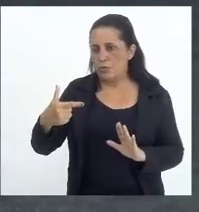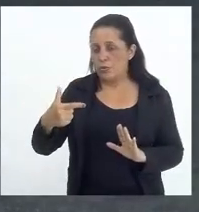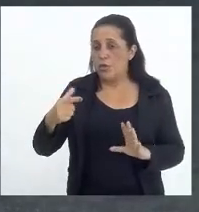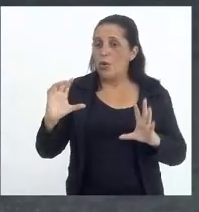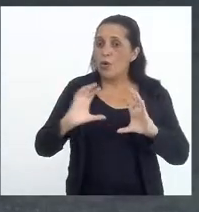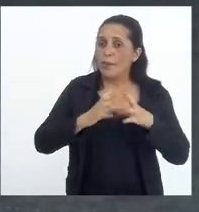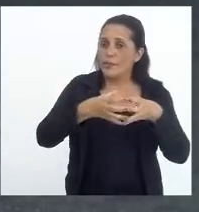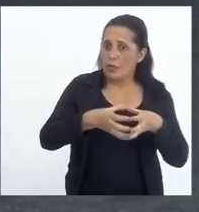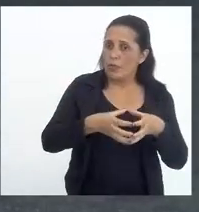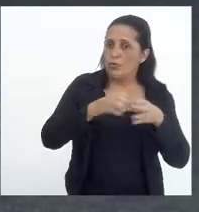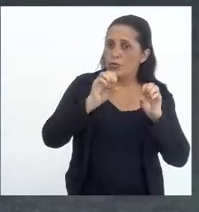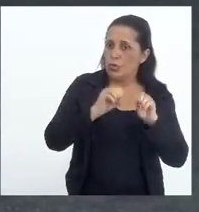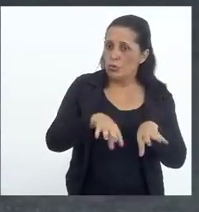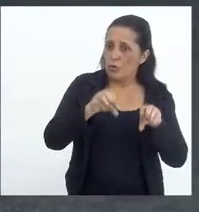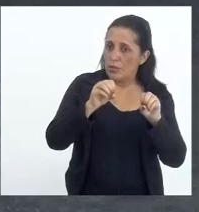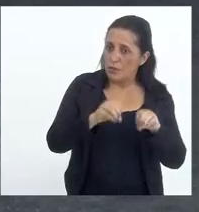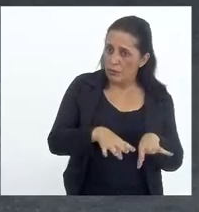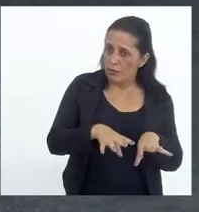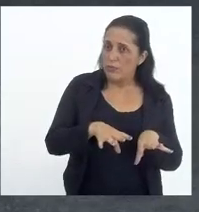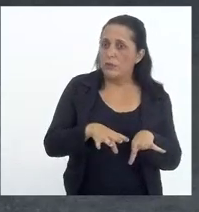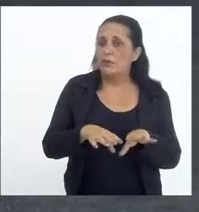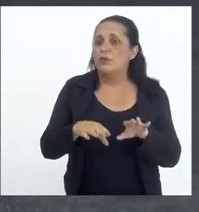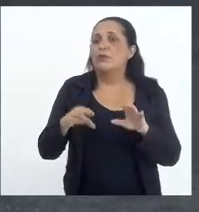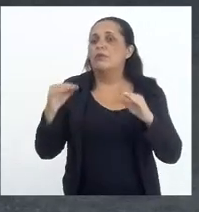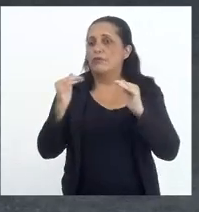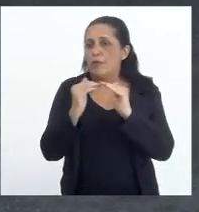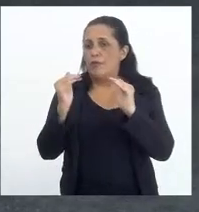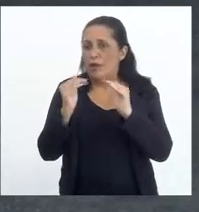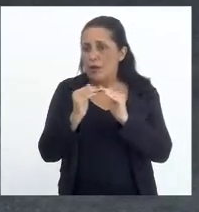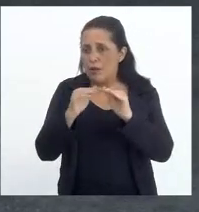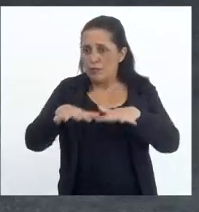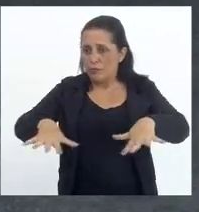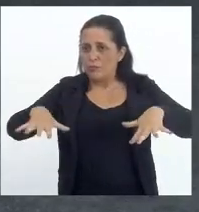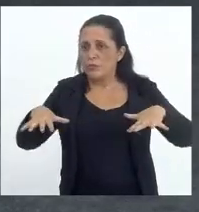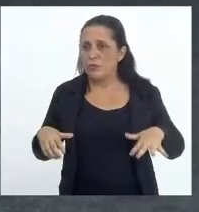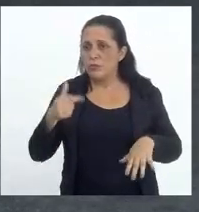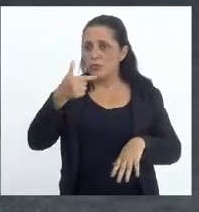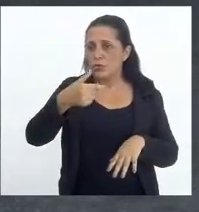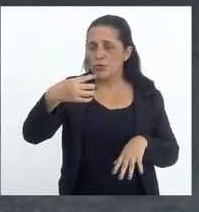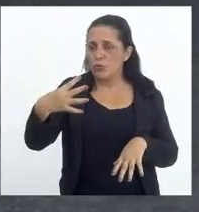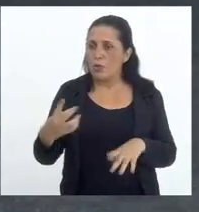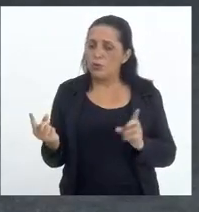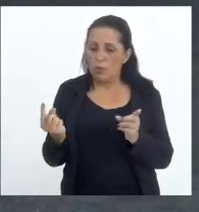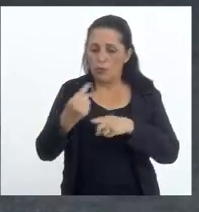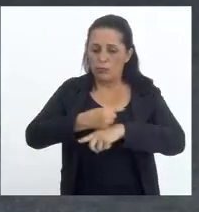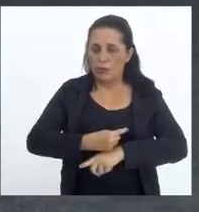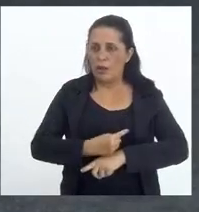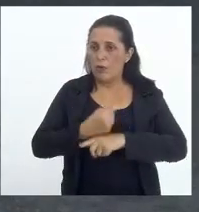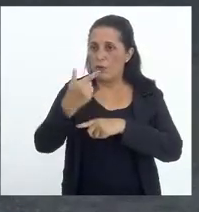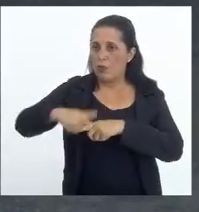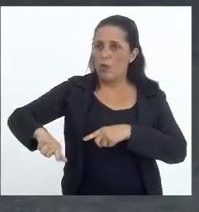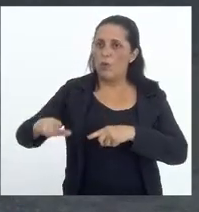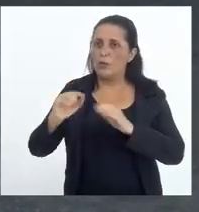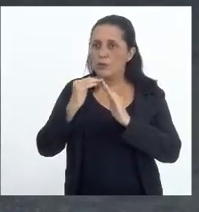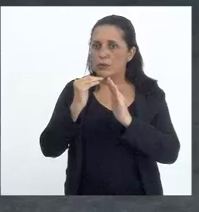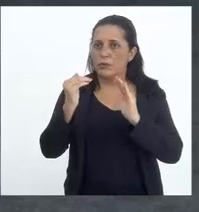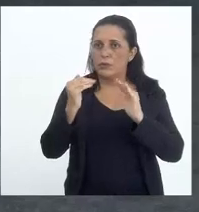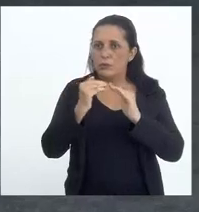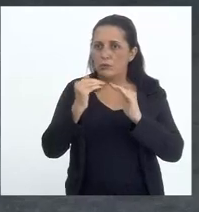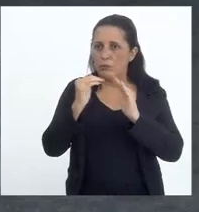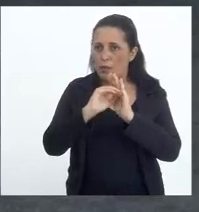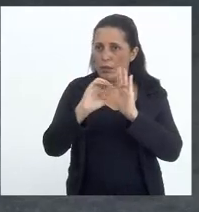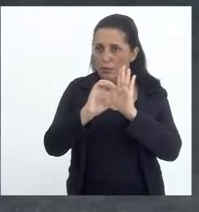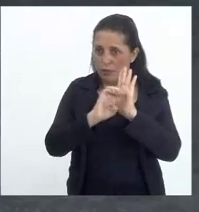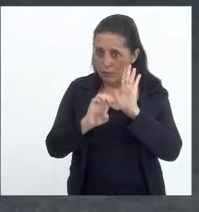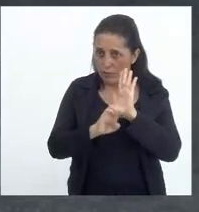Educação, favorável às emendas de plenário 2 e 4, contrário às demais emendas, concluindo por substitutivo e pedindo forma final de redação.